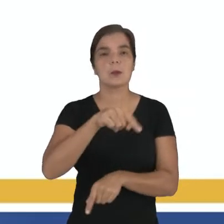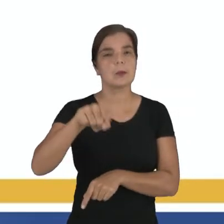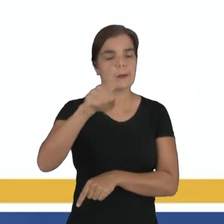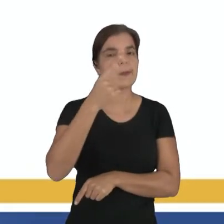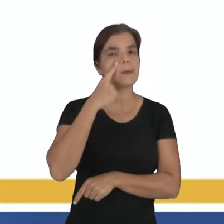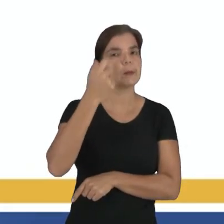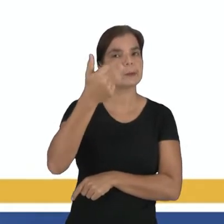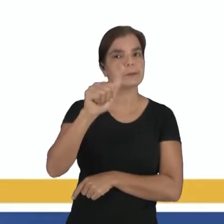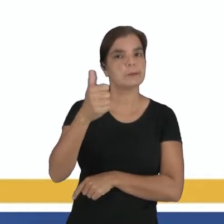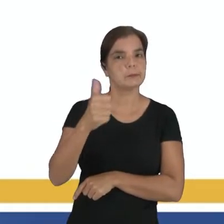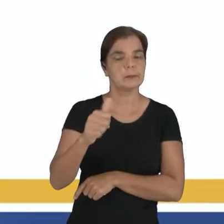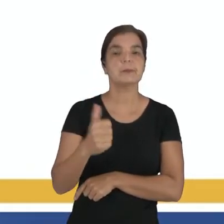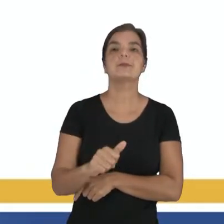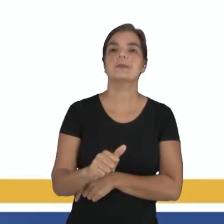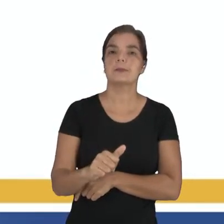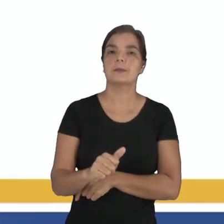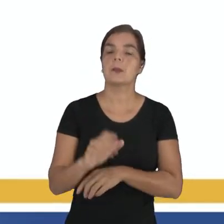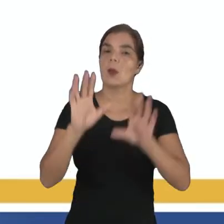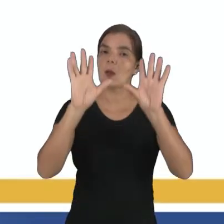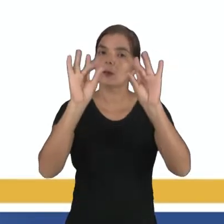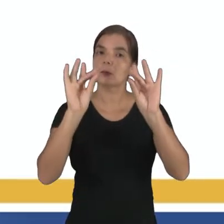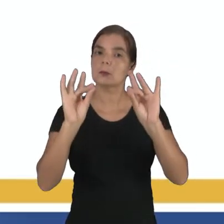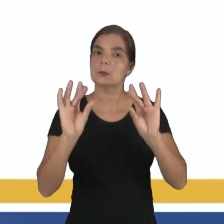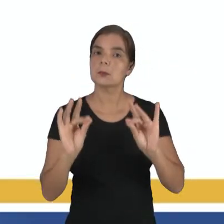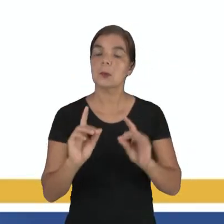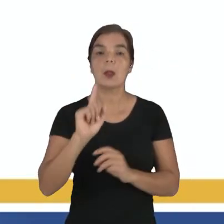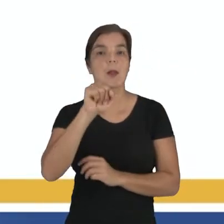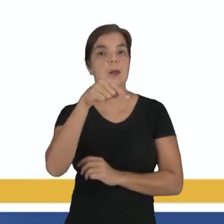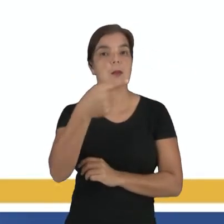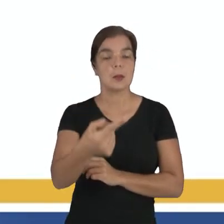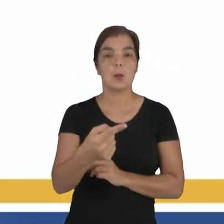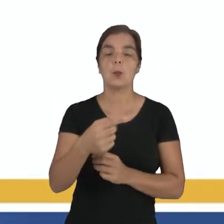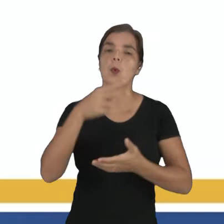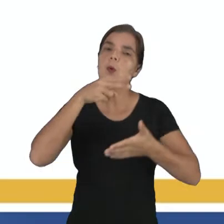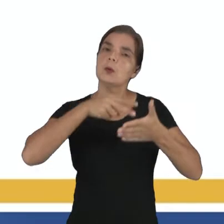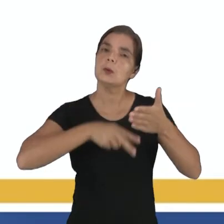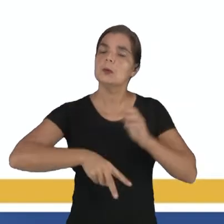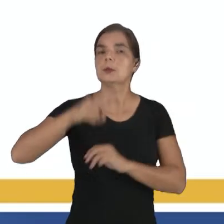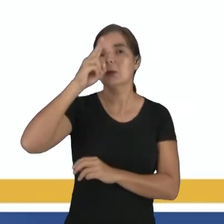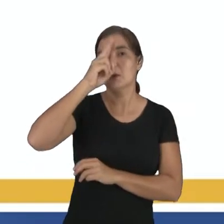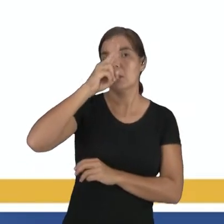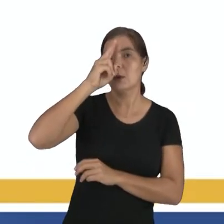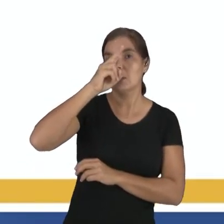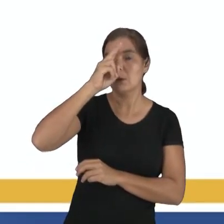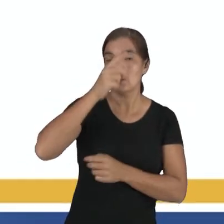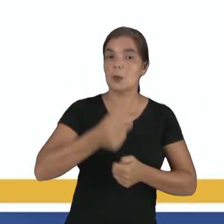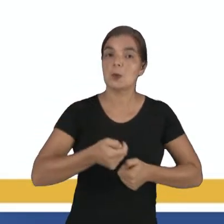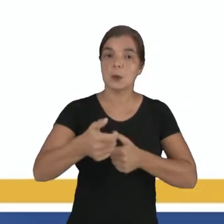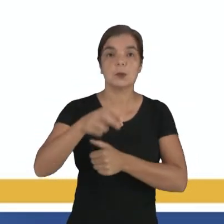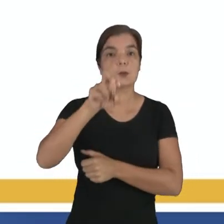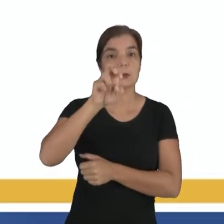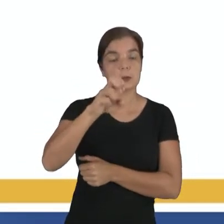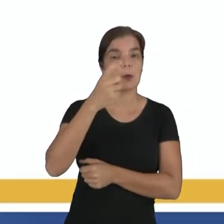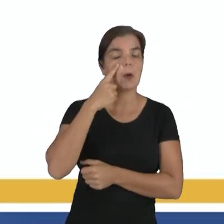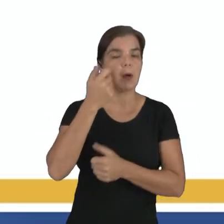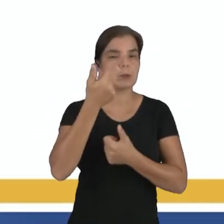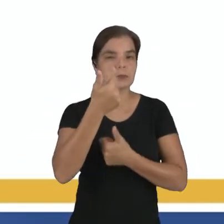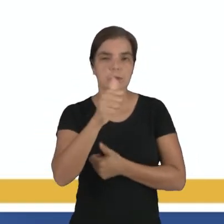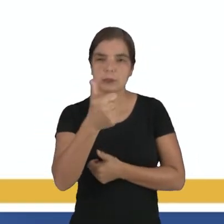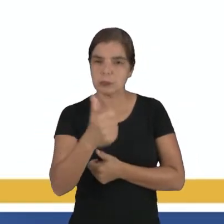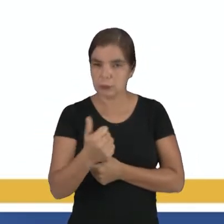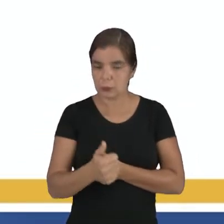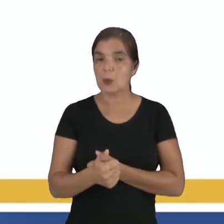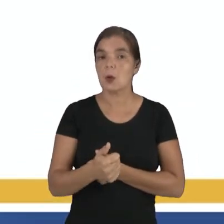fazer essa verificação, você vai fazer essa análise. Depois de lida a história, depois da dica 5, que é verificar